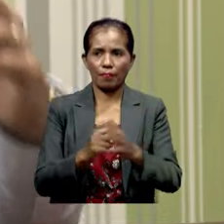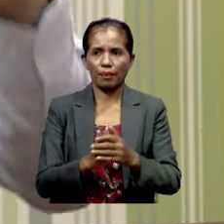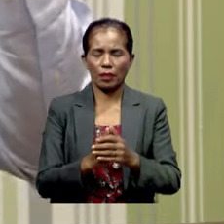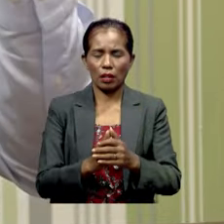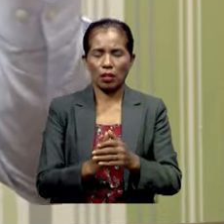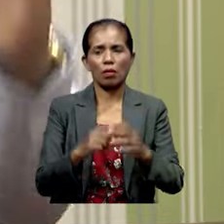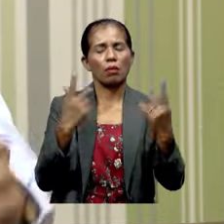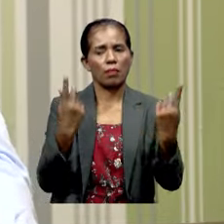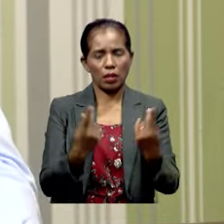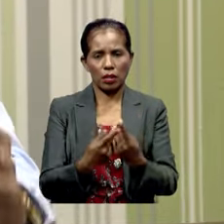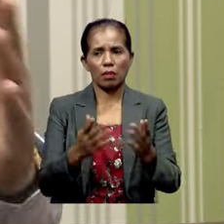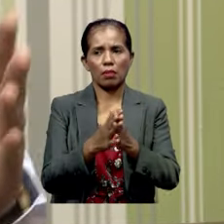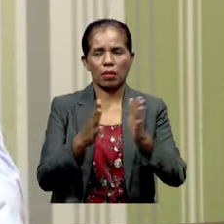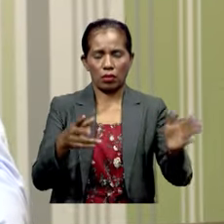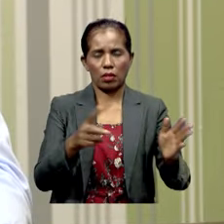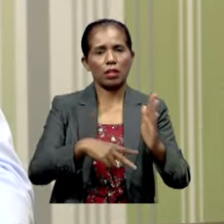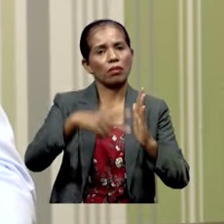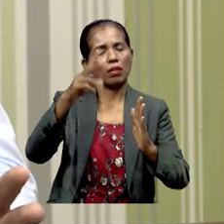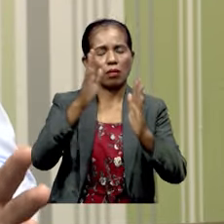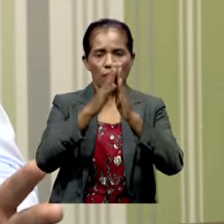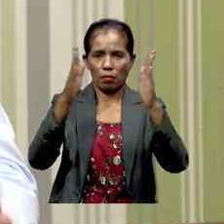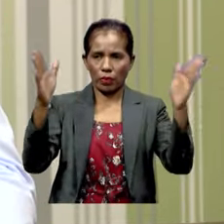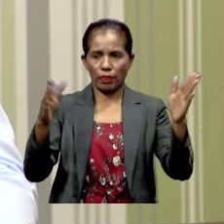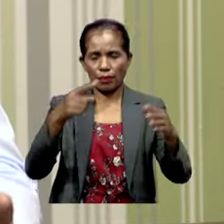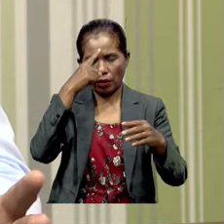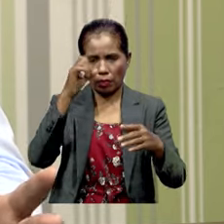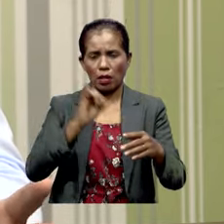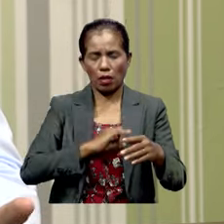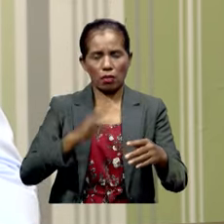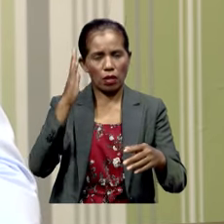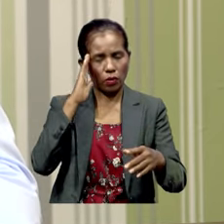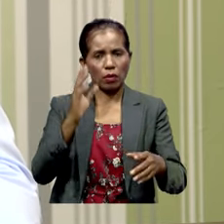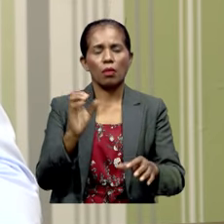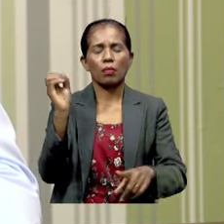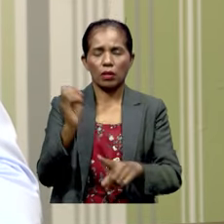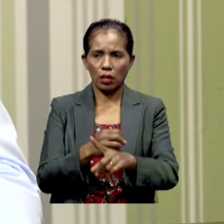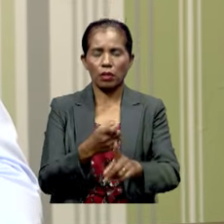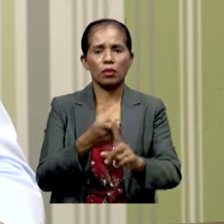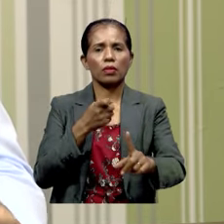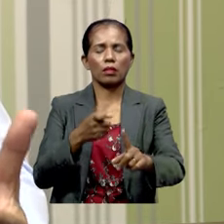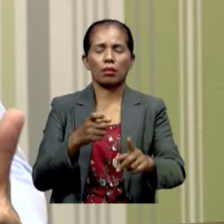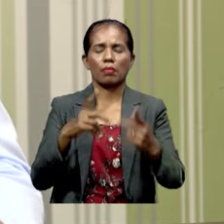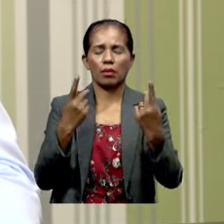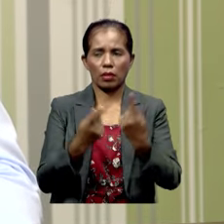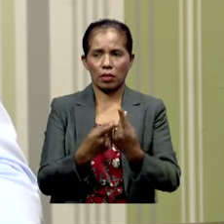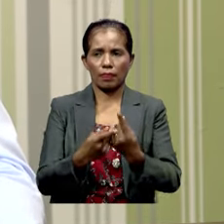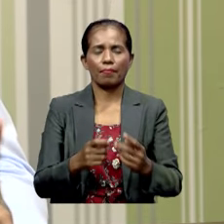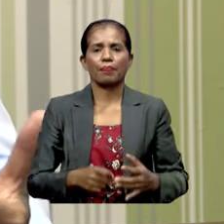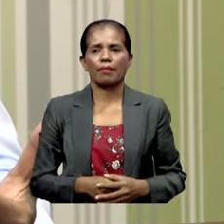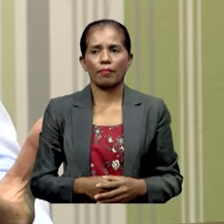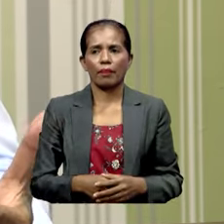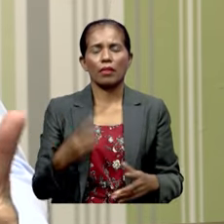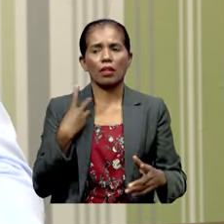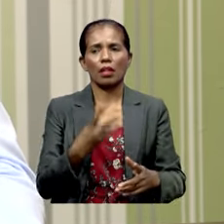do o nível beque bot também é uma oportunidade né los amigos do setor privado nacional até ao contrário e